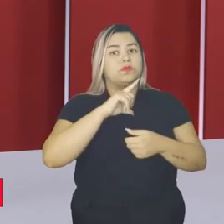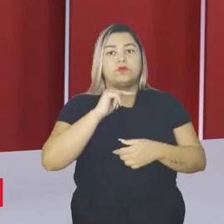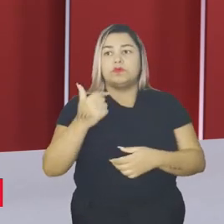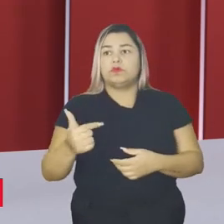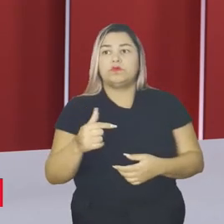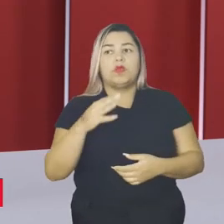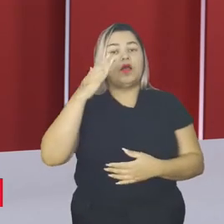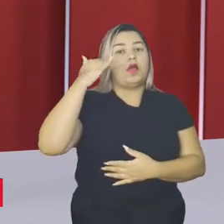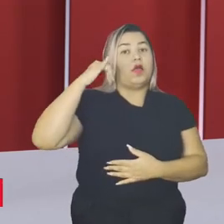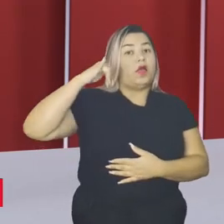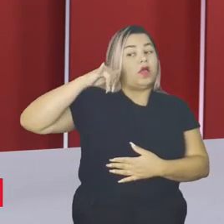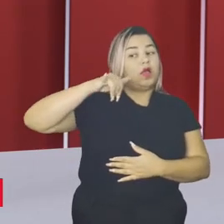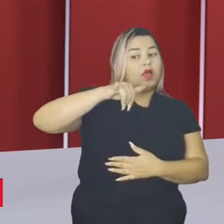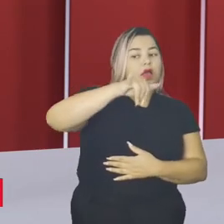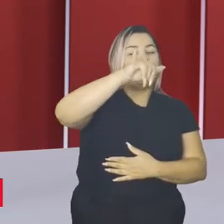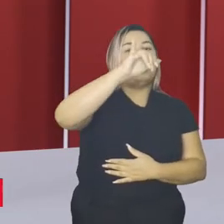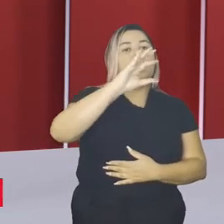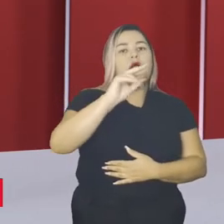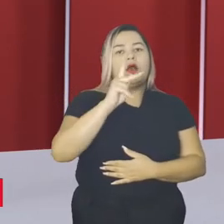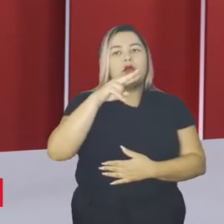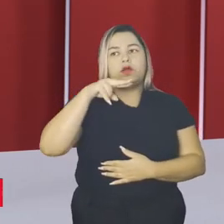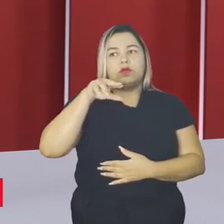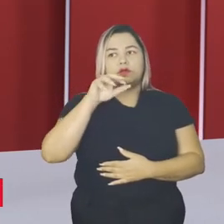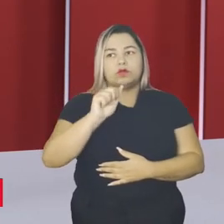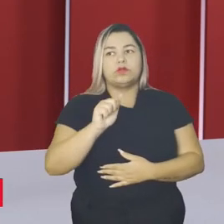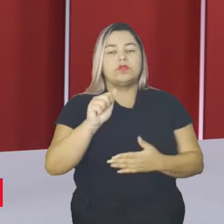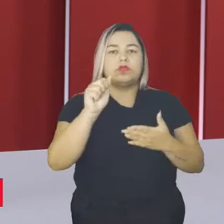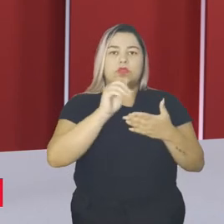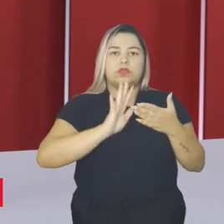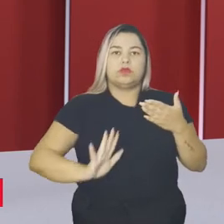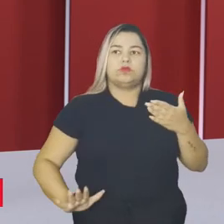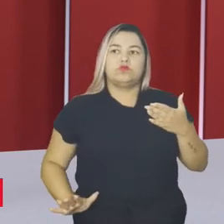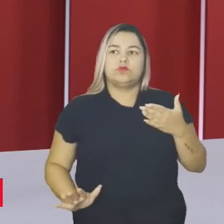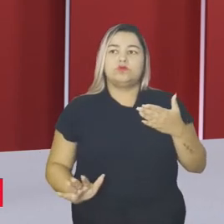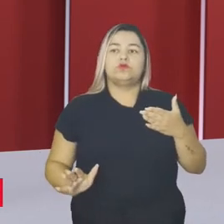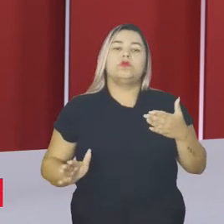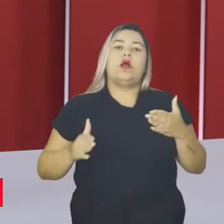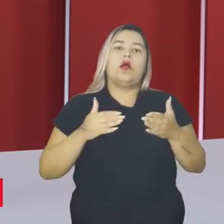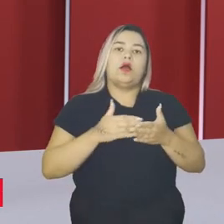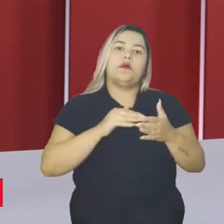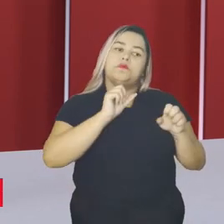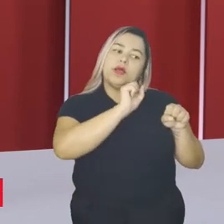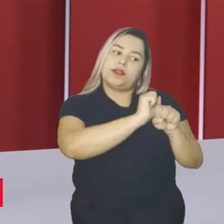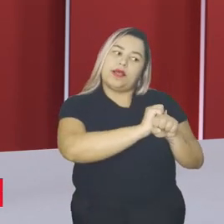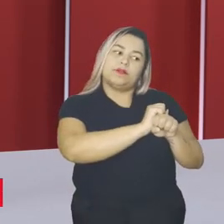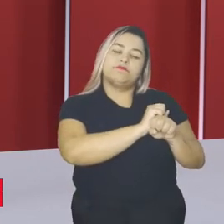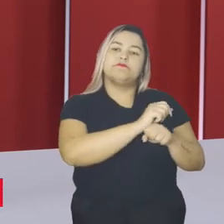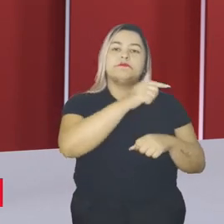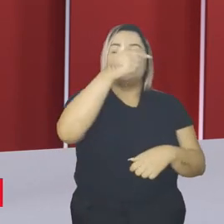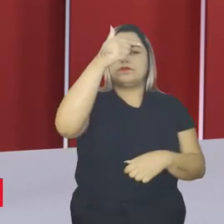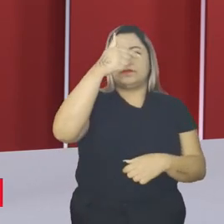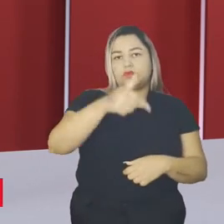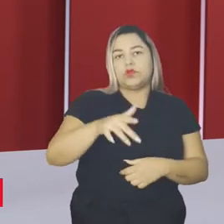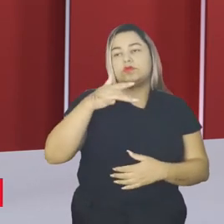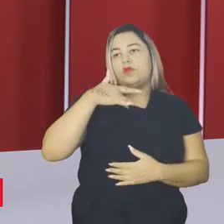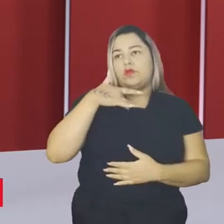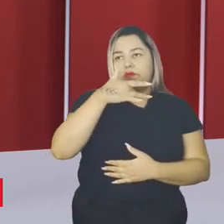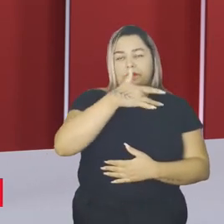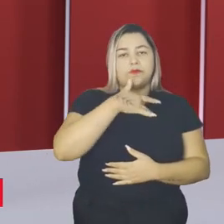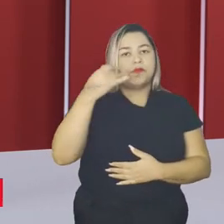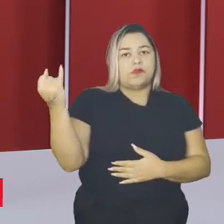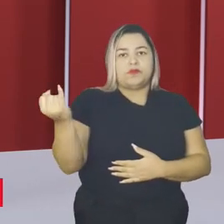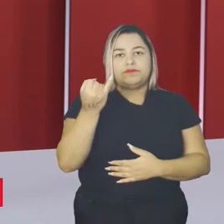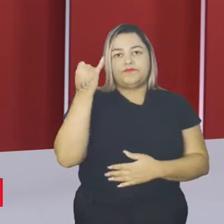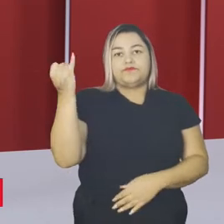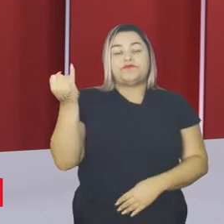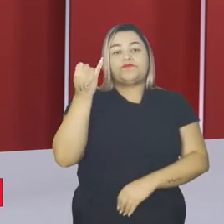essa viagem à China, né? Por enquanto ele está com as agendas públicas todas suspensas para se recuperar, porque saúde é muito